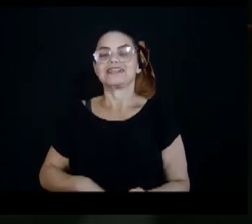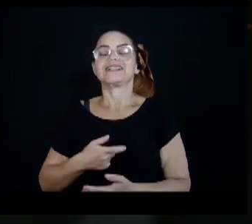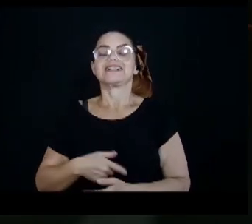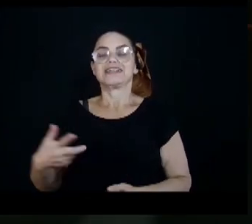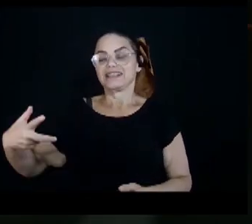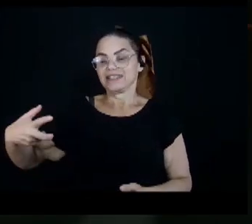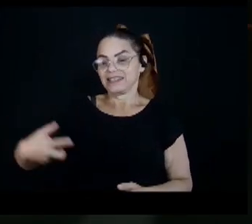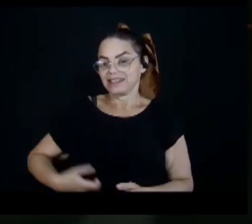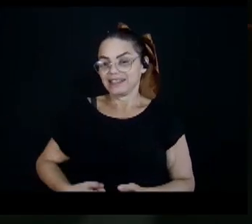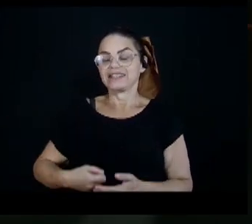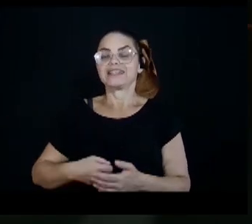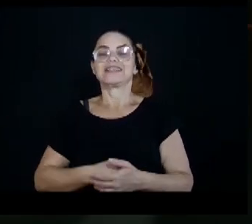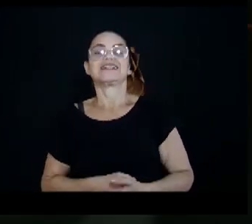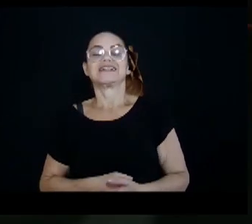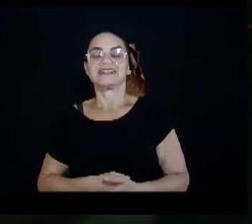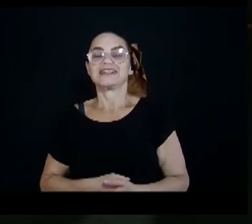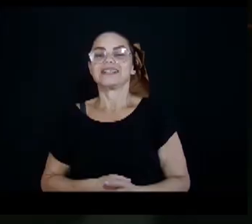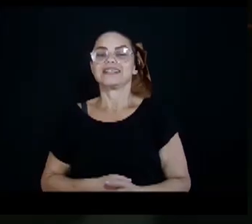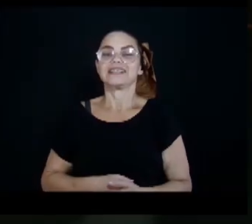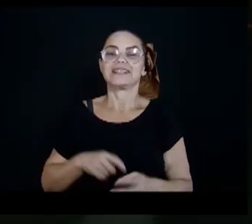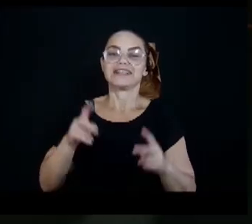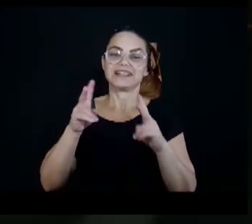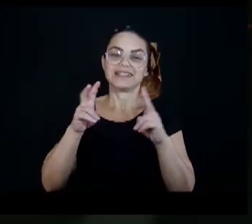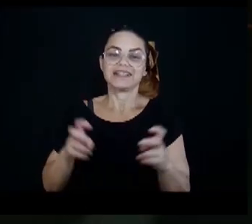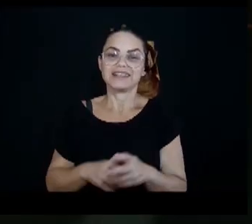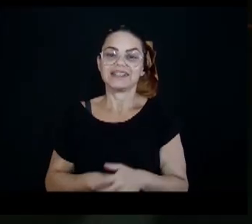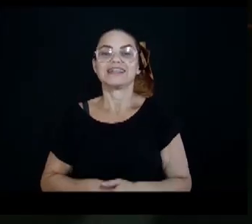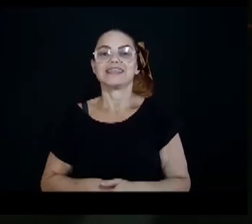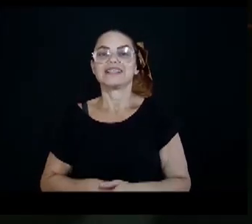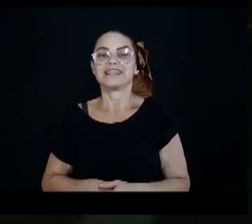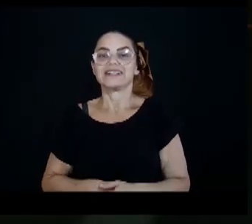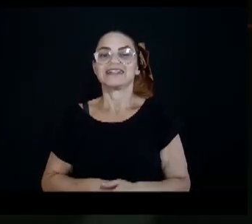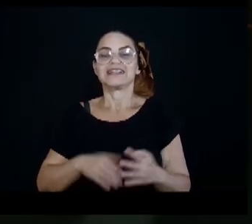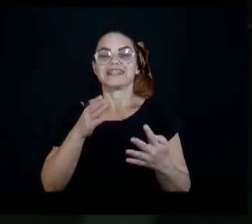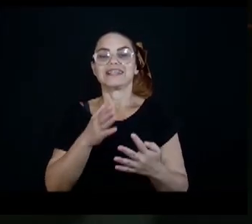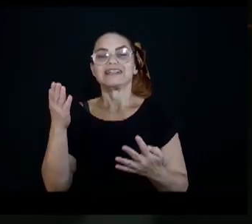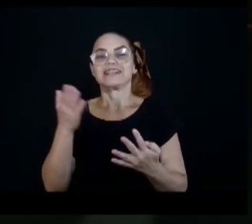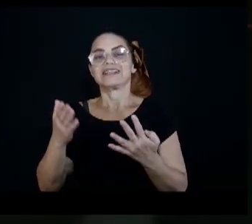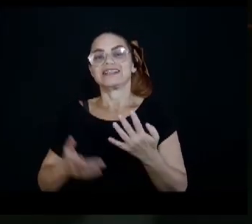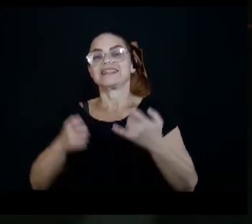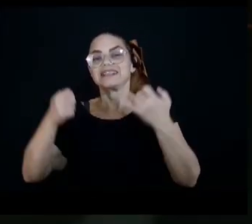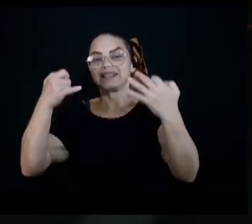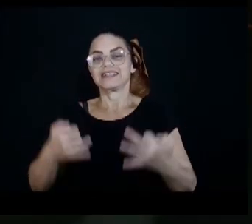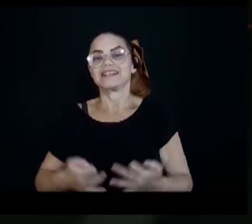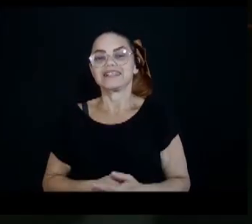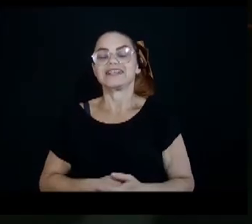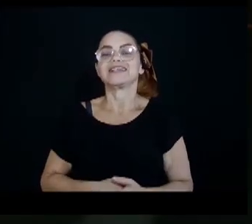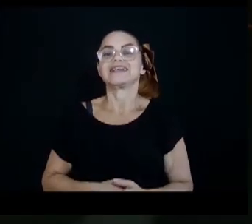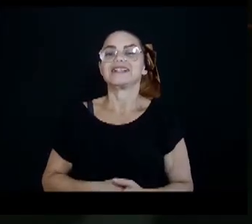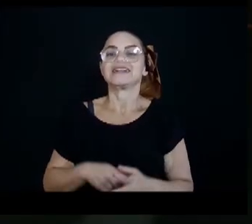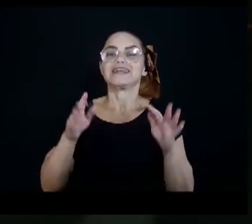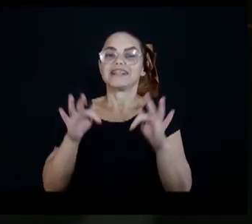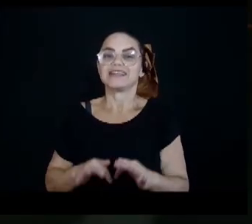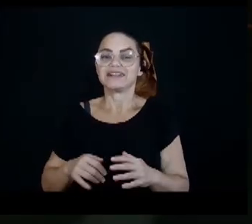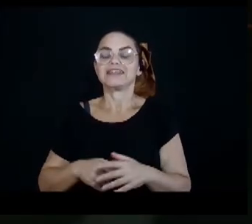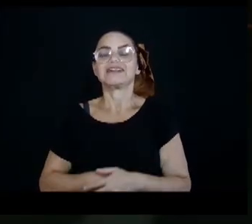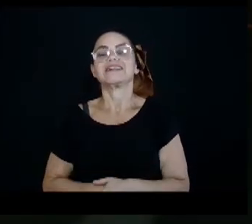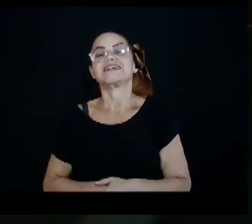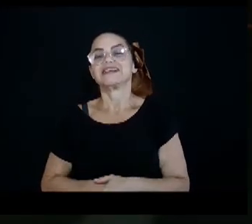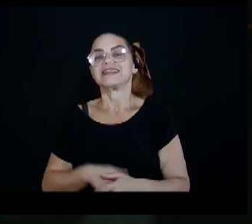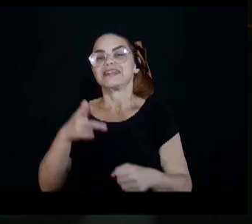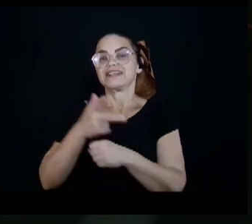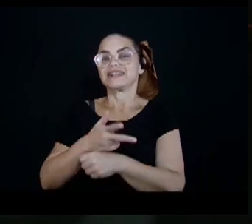coisa para ser dita, mas a gente vai em pequenas doses para você. A gente já está, então, chegando ao fim do nosso Estúdio Câmara de hoje.